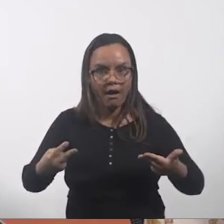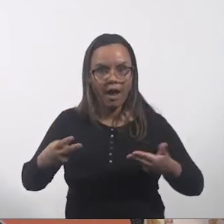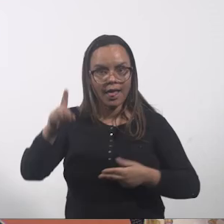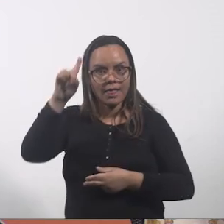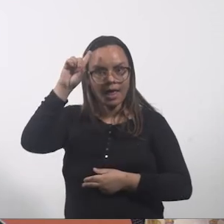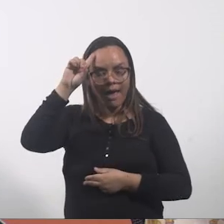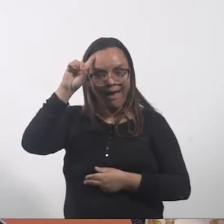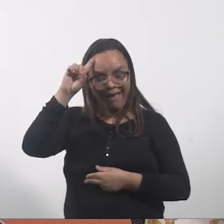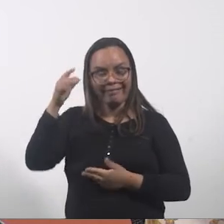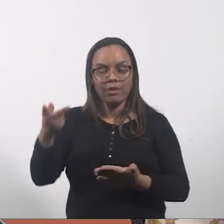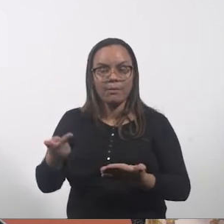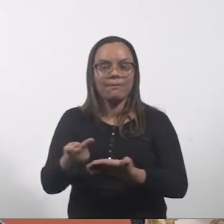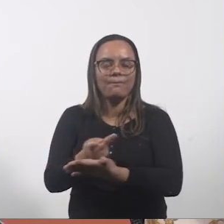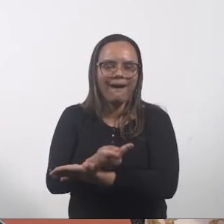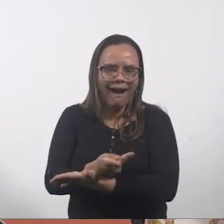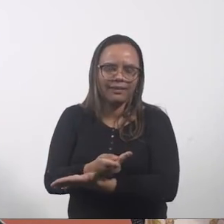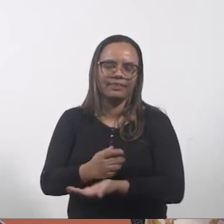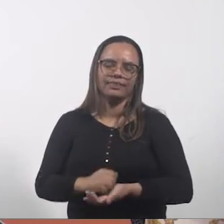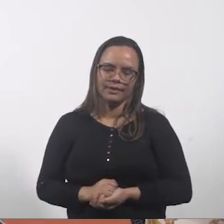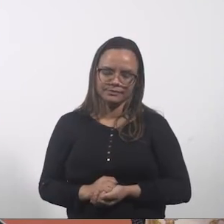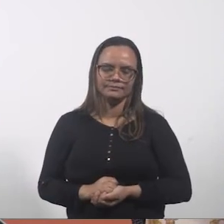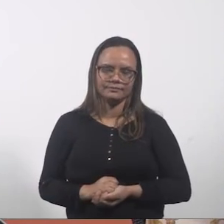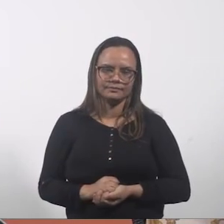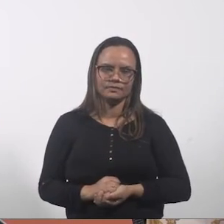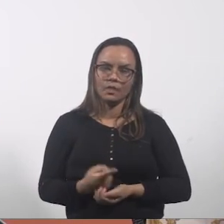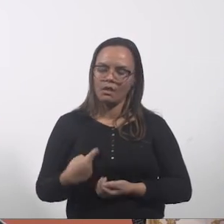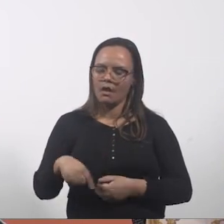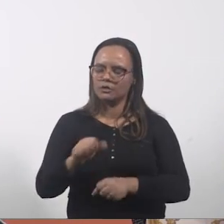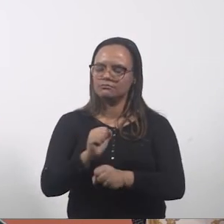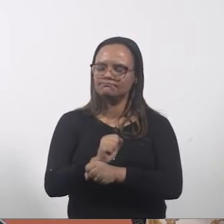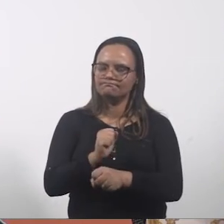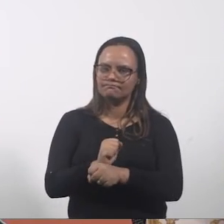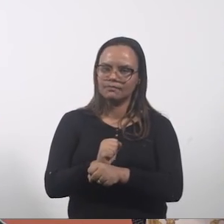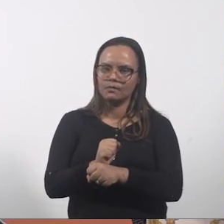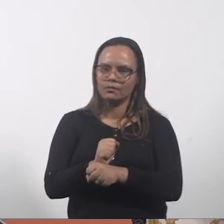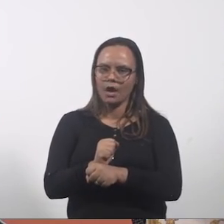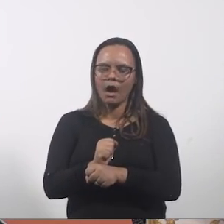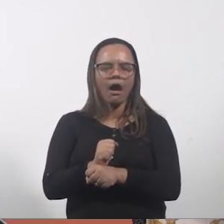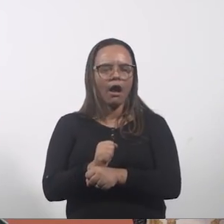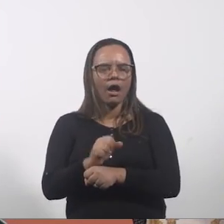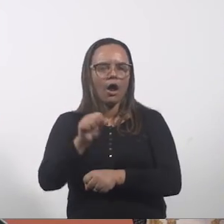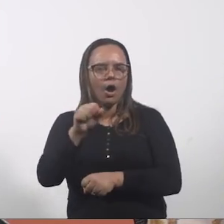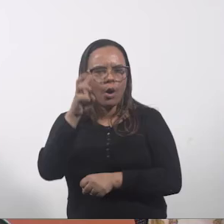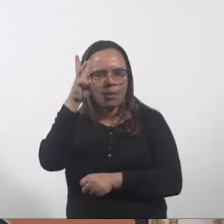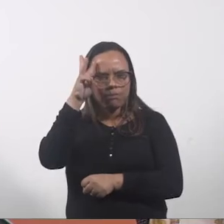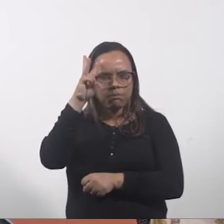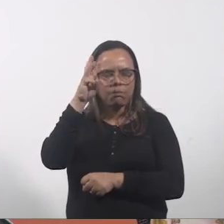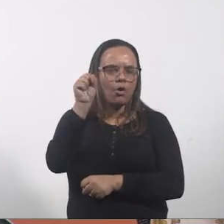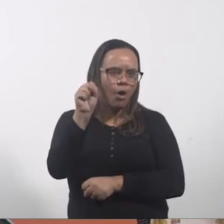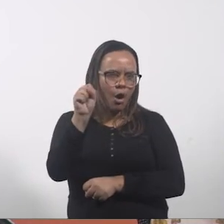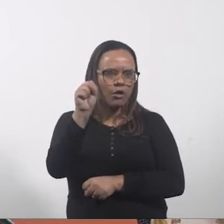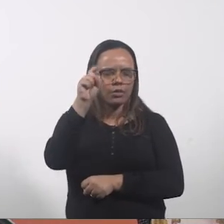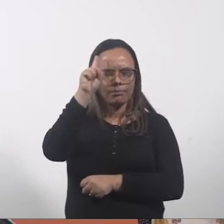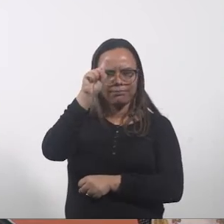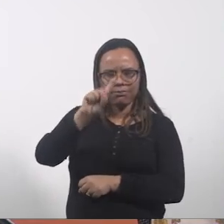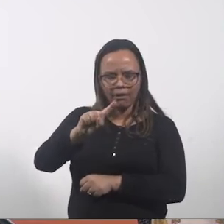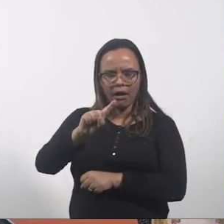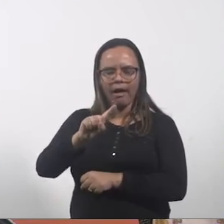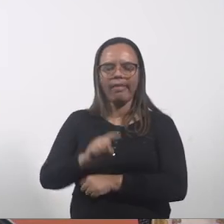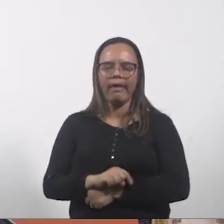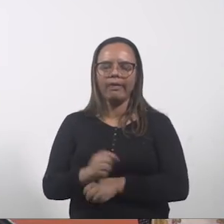de ocorrência do mesmo. E sempre aguardamos em torno de 8 dias para que esse dado